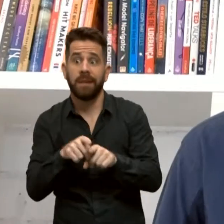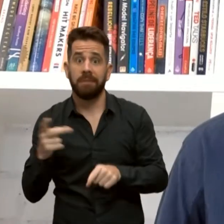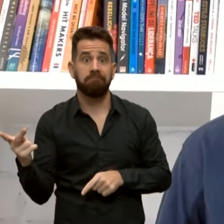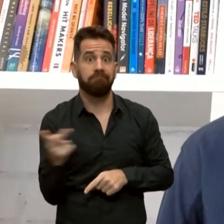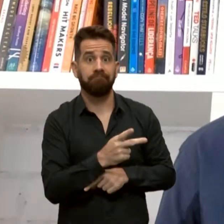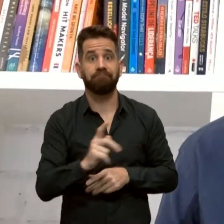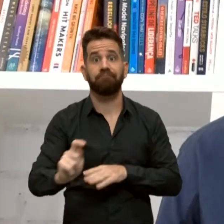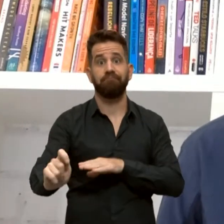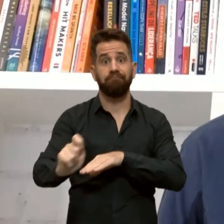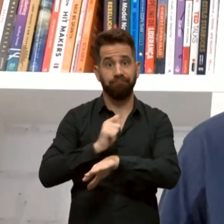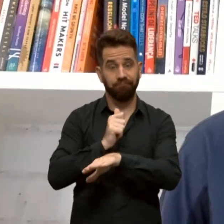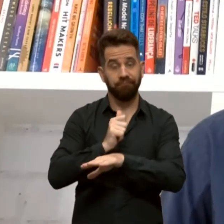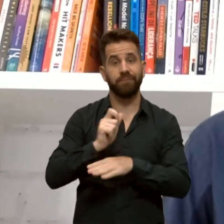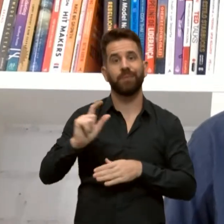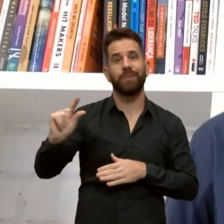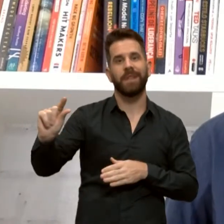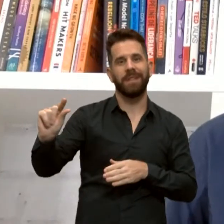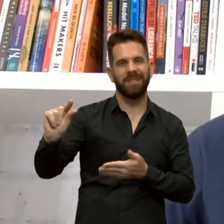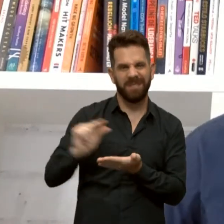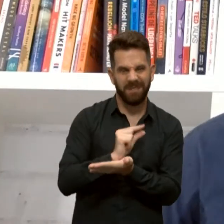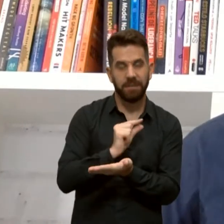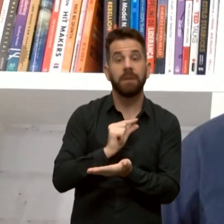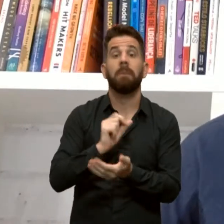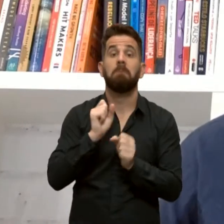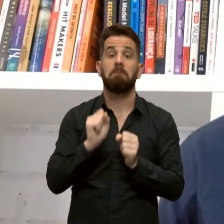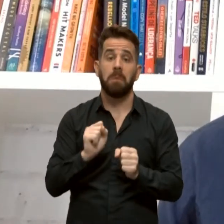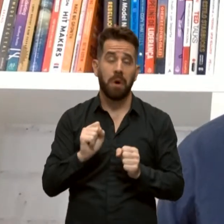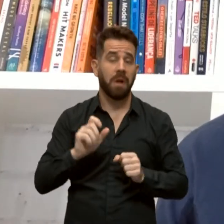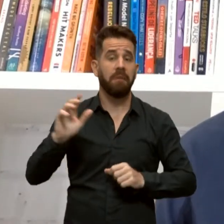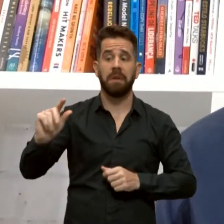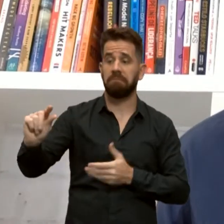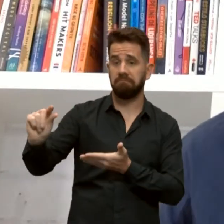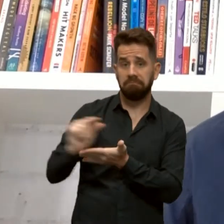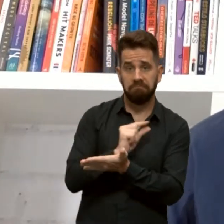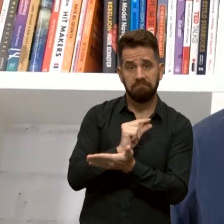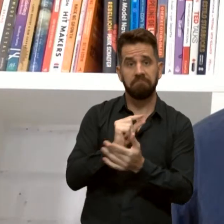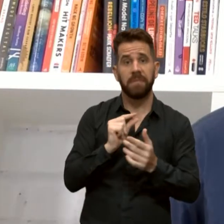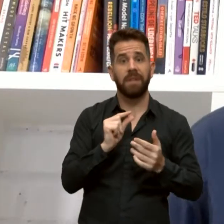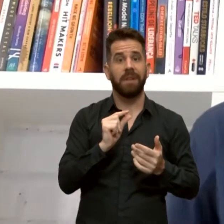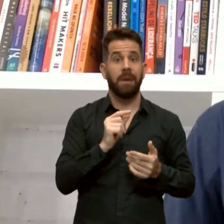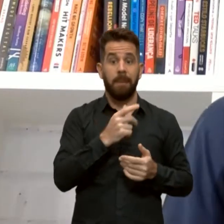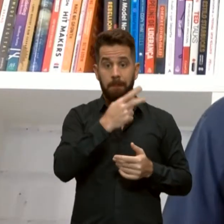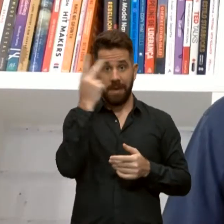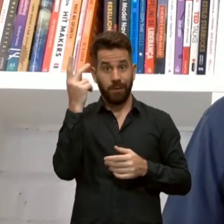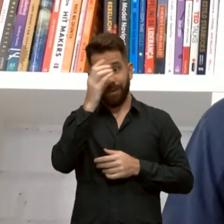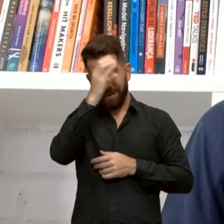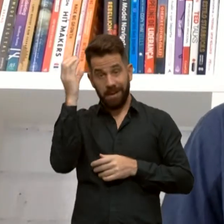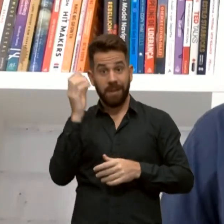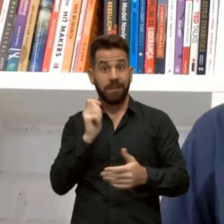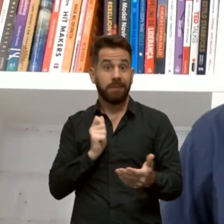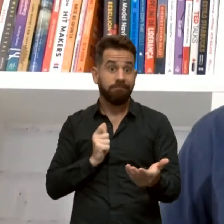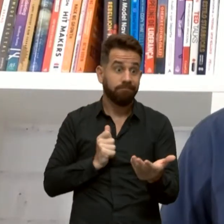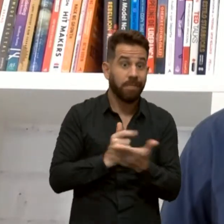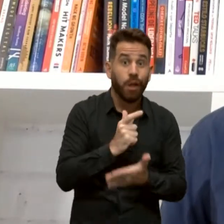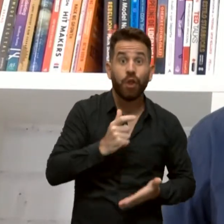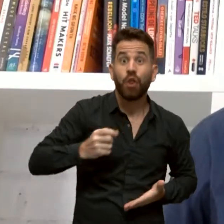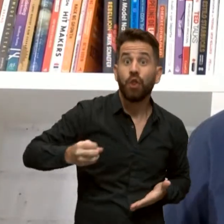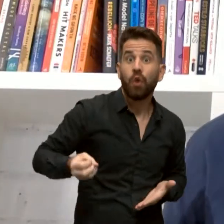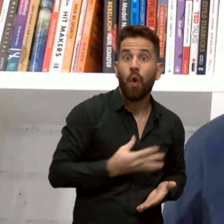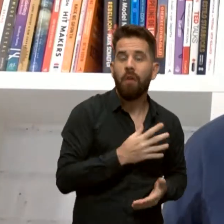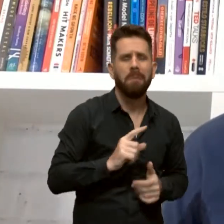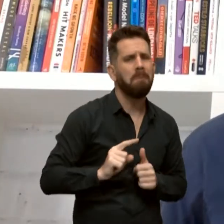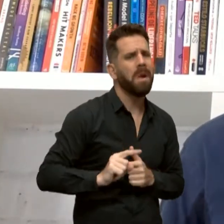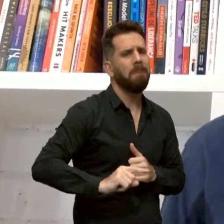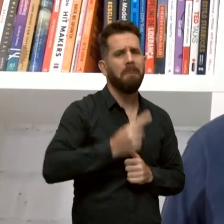esse cashback, pode dar um cashback maior, menor, para clientes iniciais, para clientes que já compram. Então,